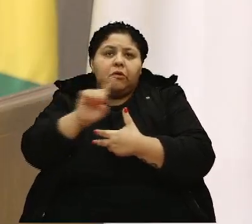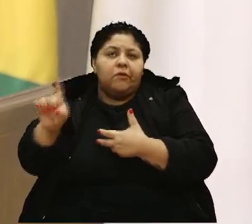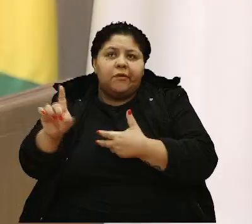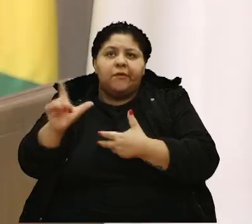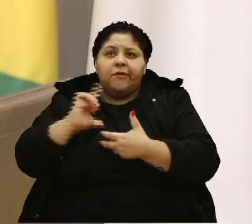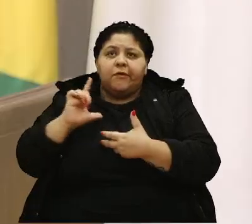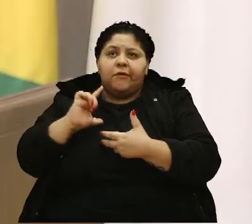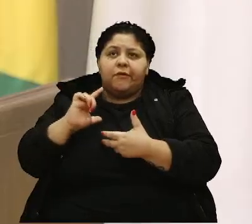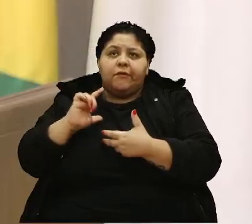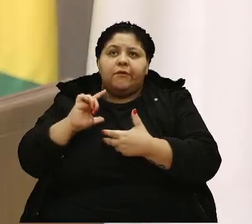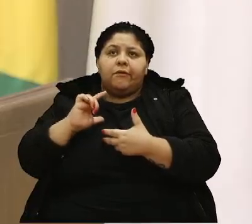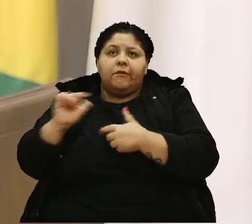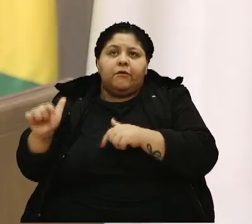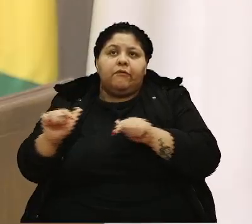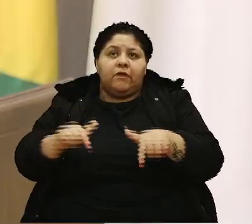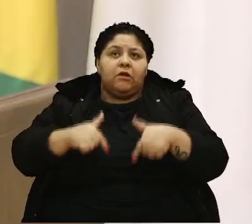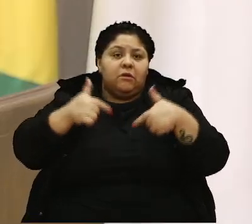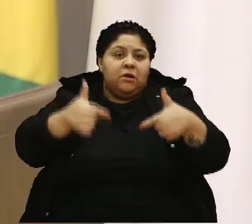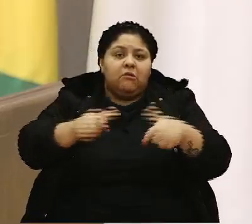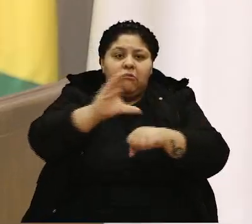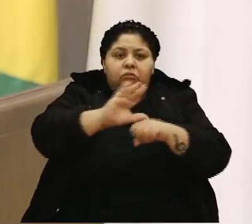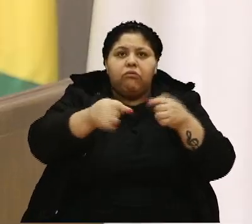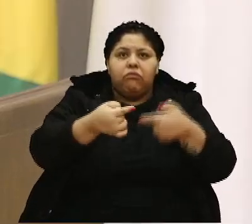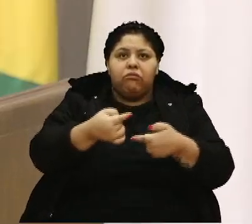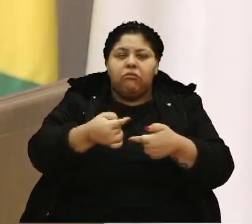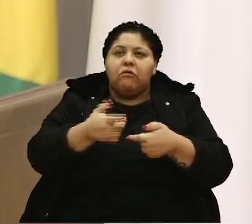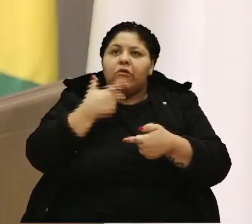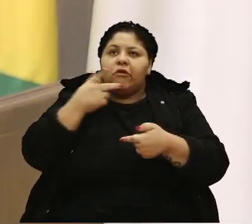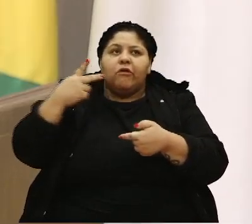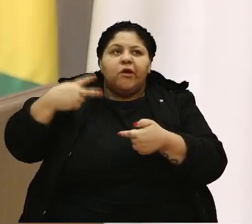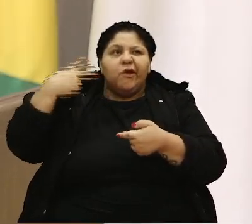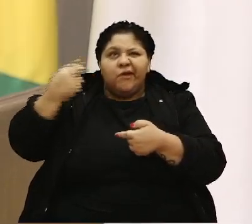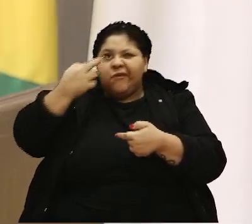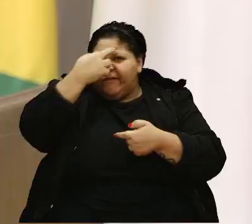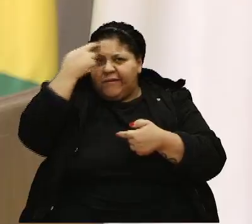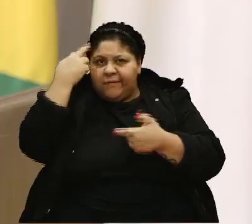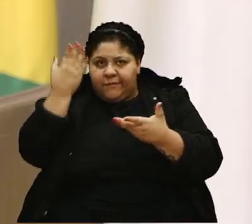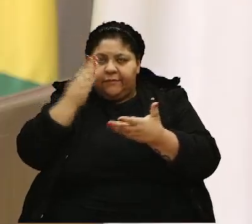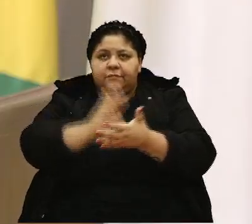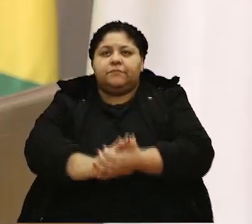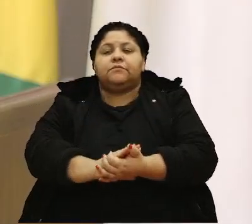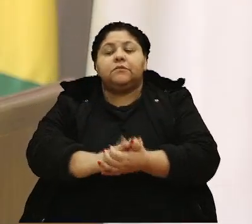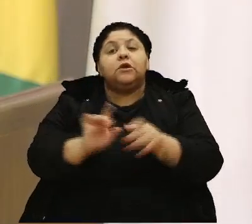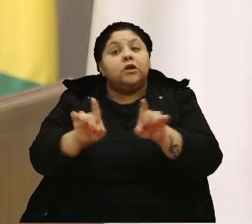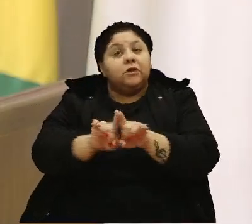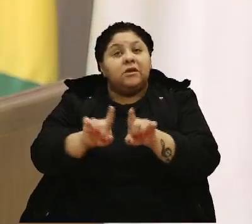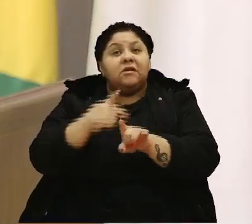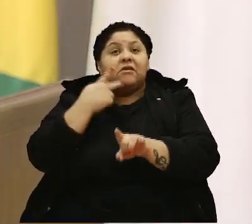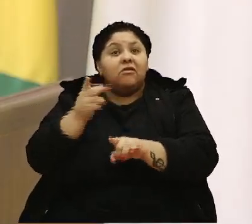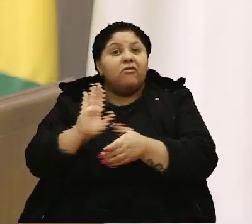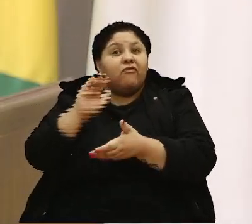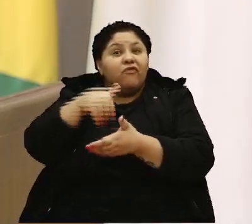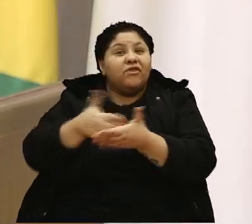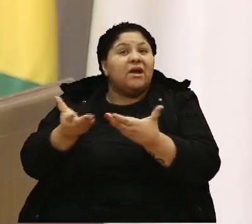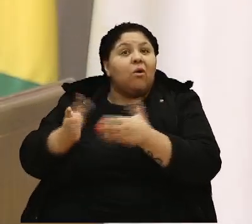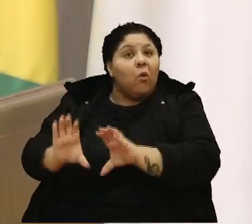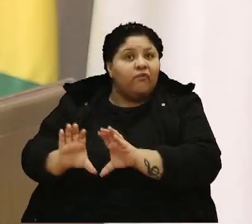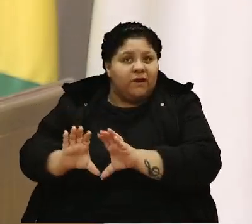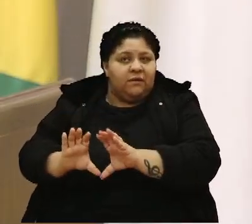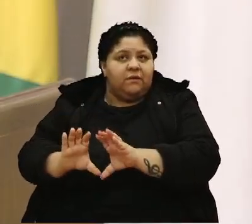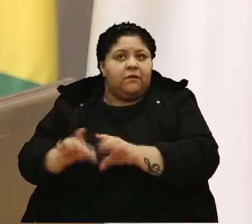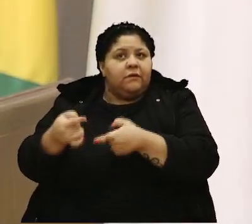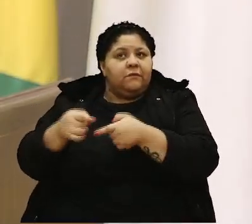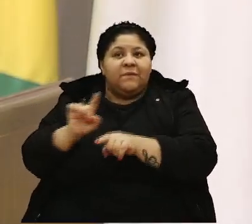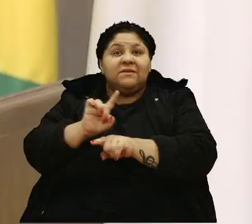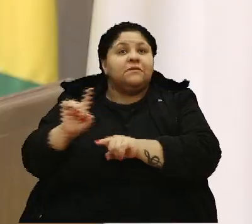entrar com uma ação direta de inconstitucionalidade. Então, até falei com o vereador Rafael Bueno. E, inclusive, eu disse para ele, eu vou votar contra o parecer. Mas